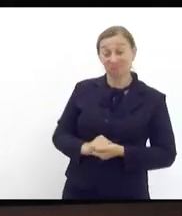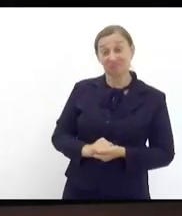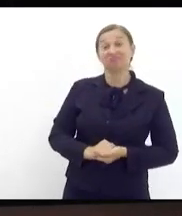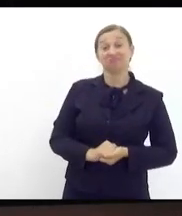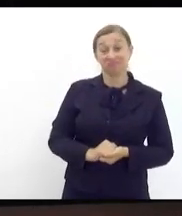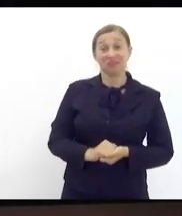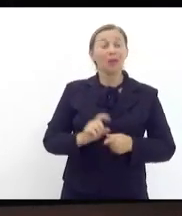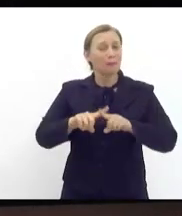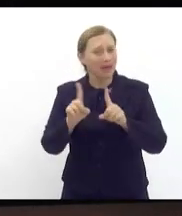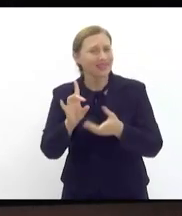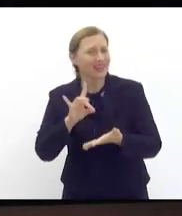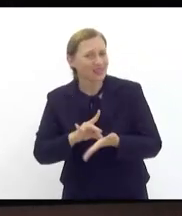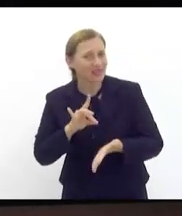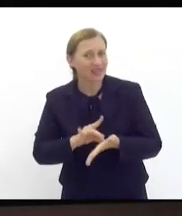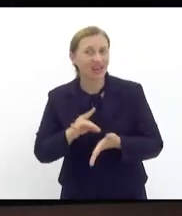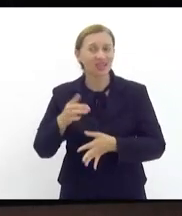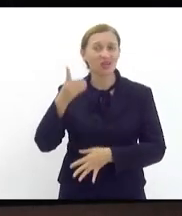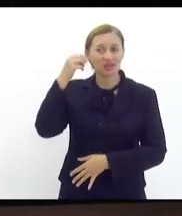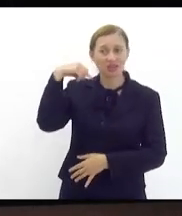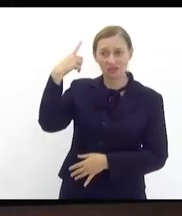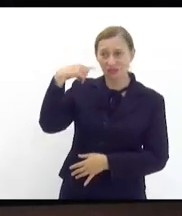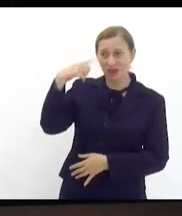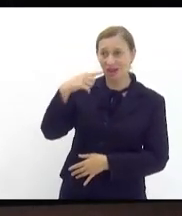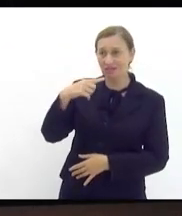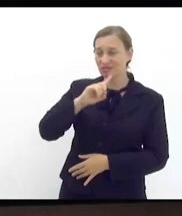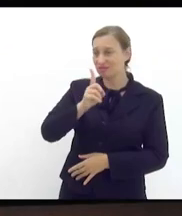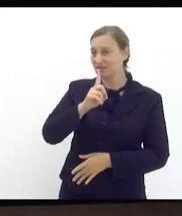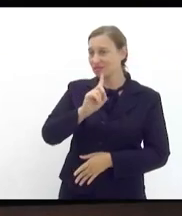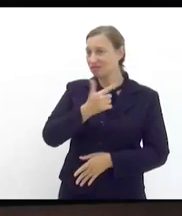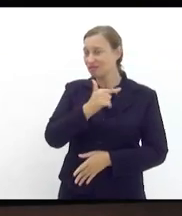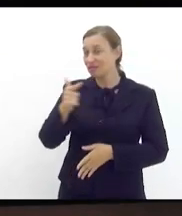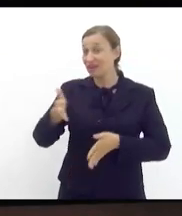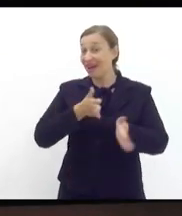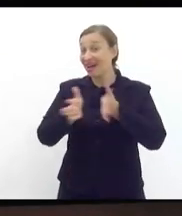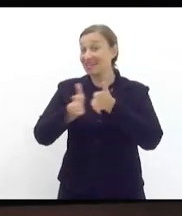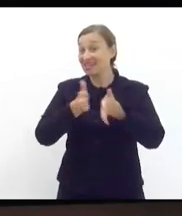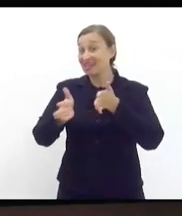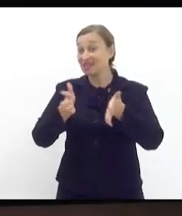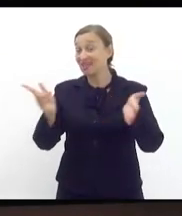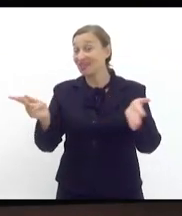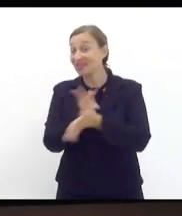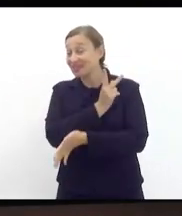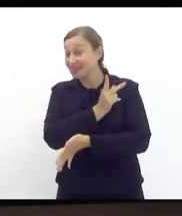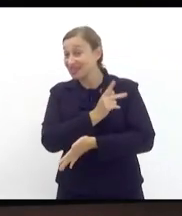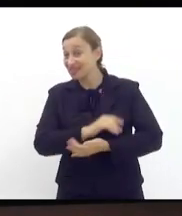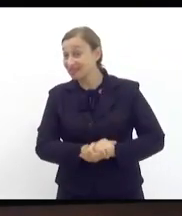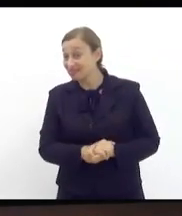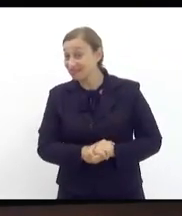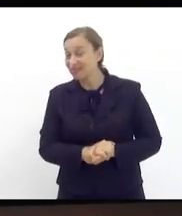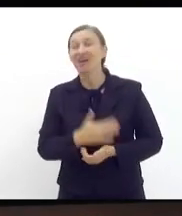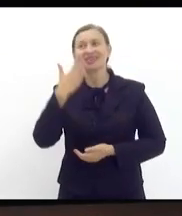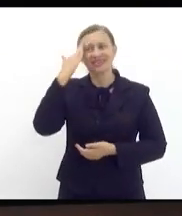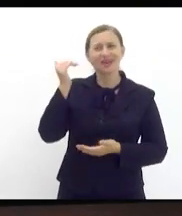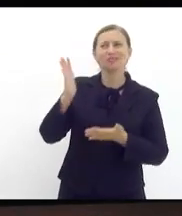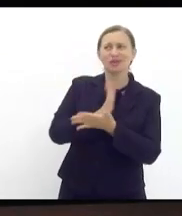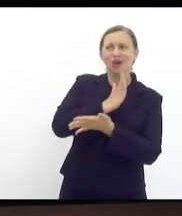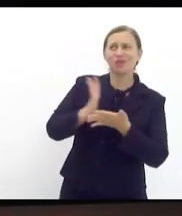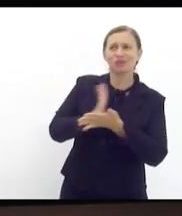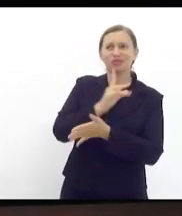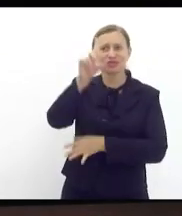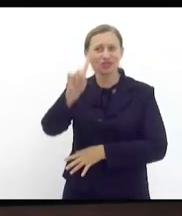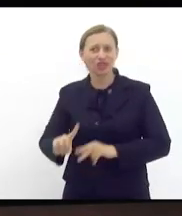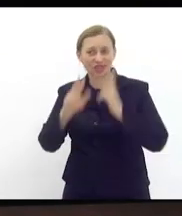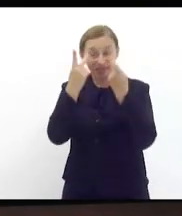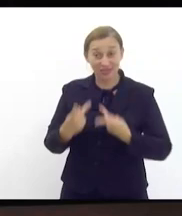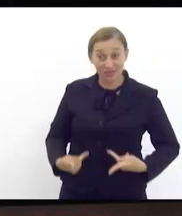mas na verdade os advogados não tiveram acesso aos autos a gente sabe que alguns direitos humanos estão